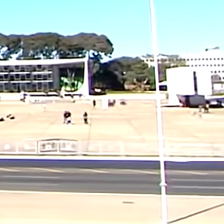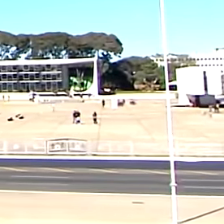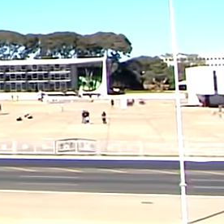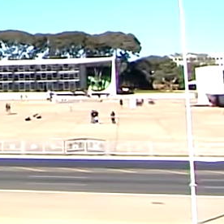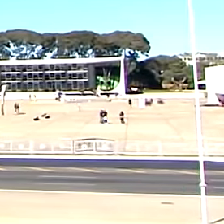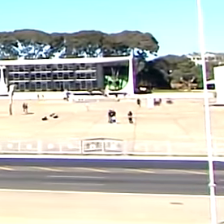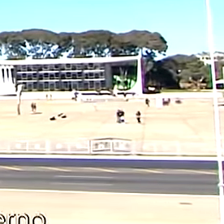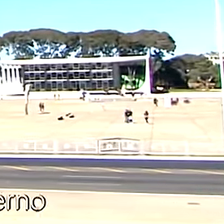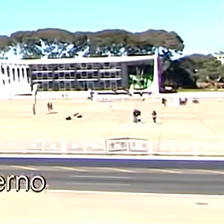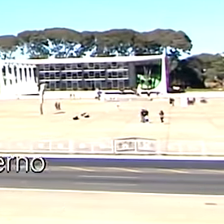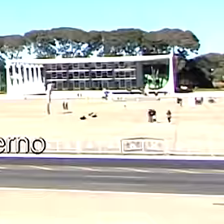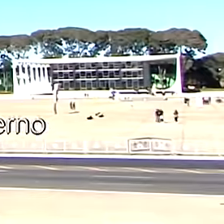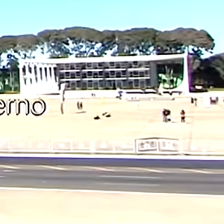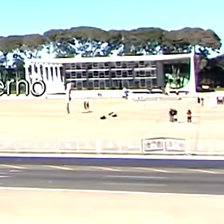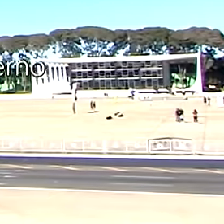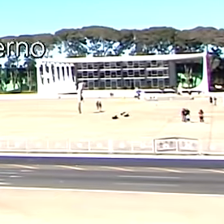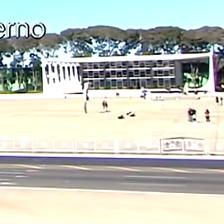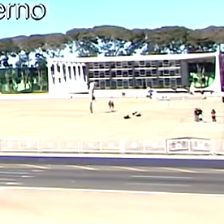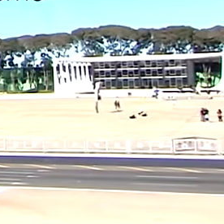Tchau.